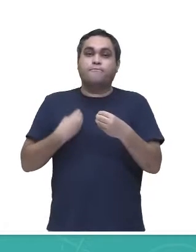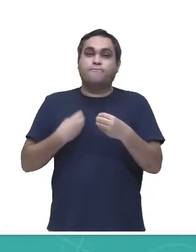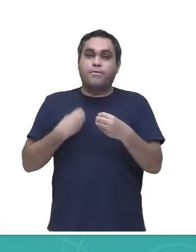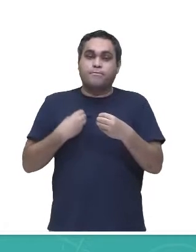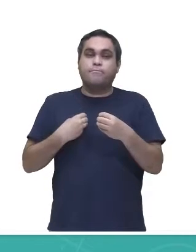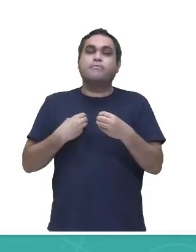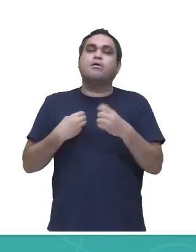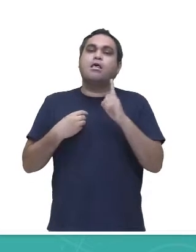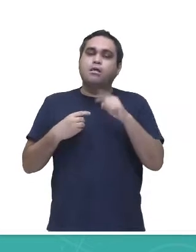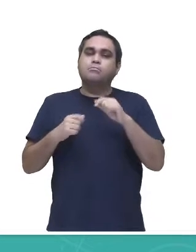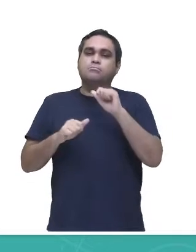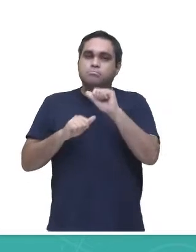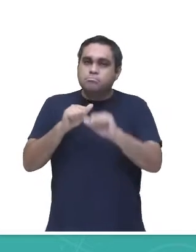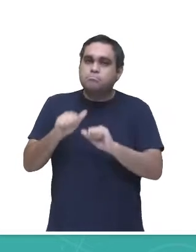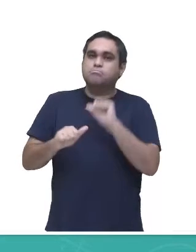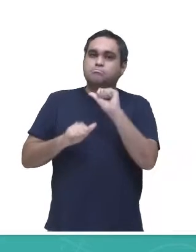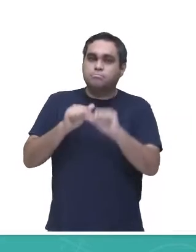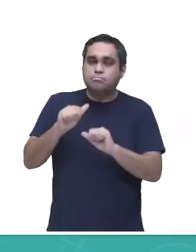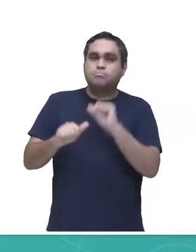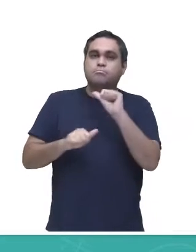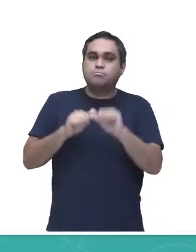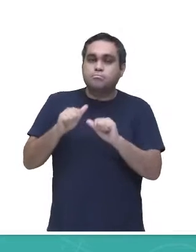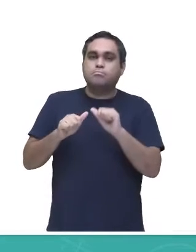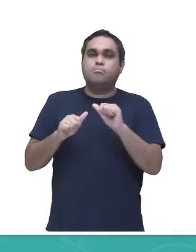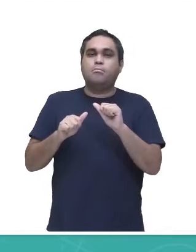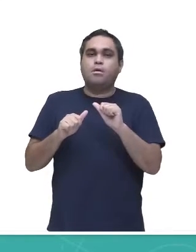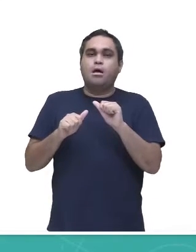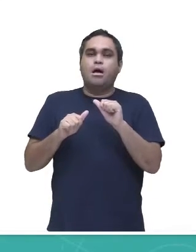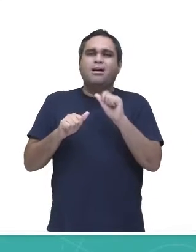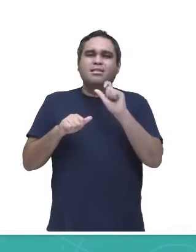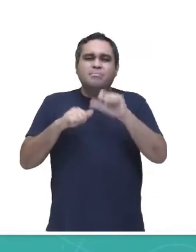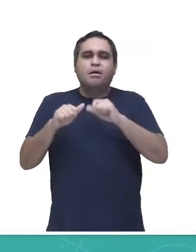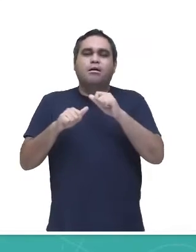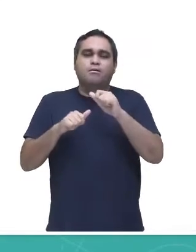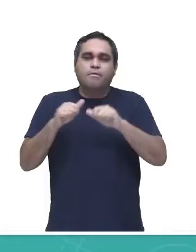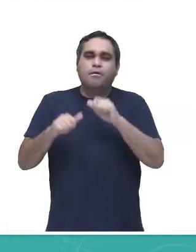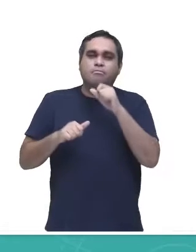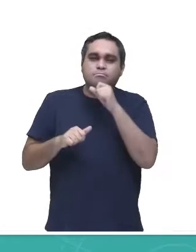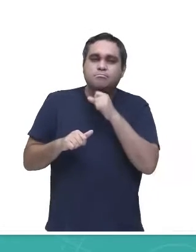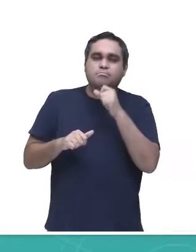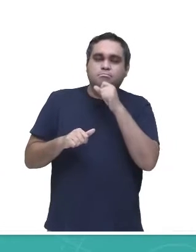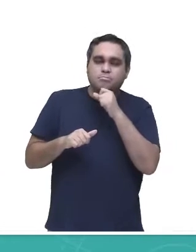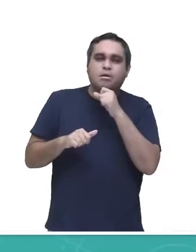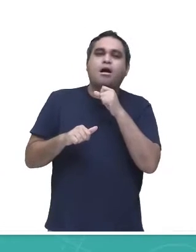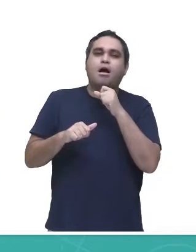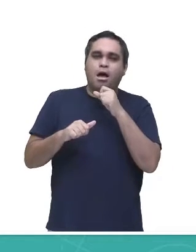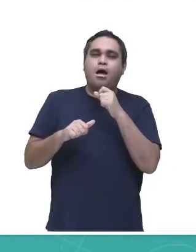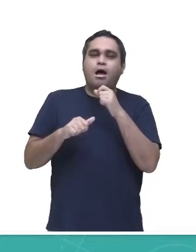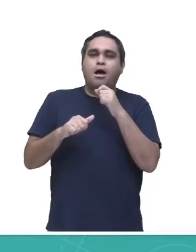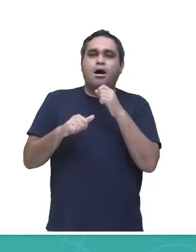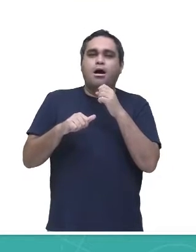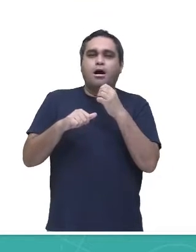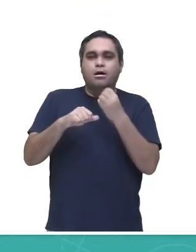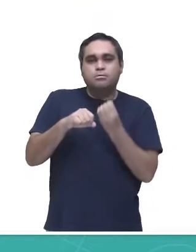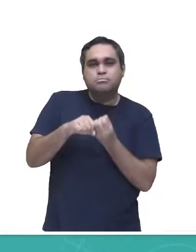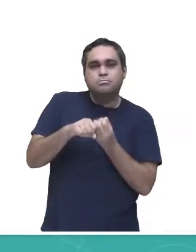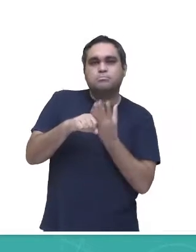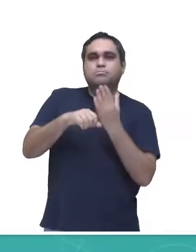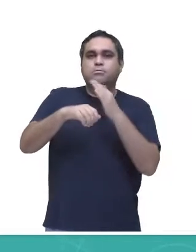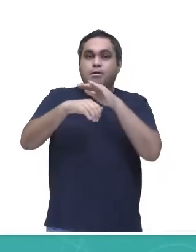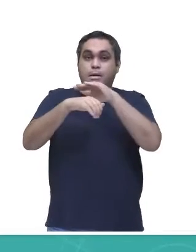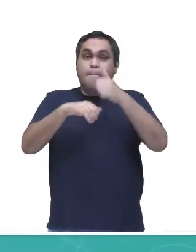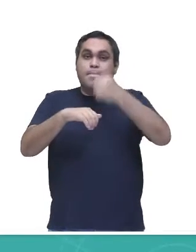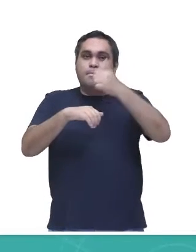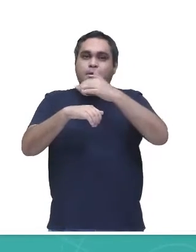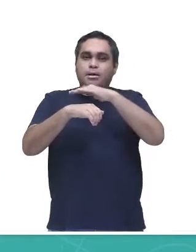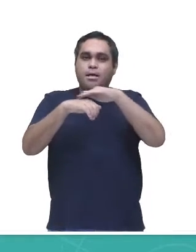processos. E aí, quando elas perdem atividade, elas vão se depositando na camada córnea, onde a gente tem células mortas, né? Só